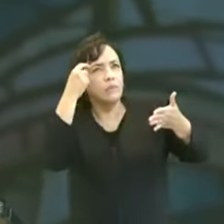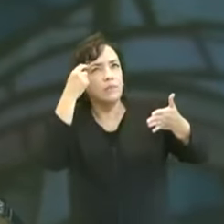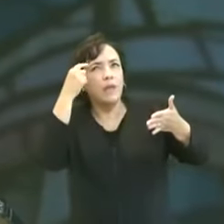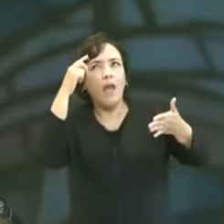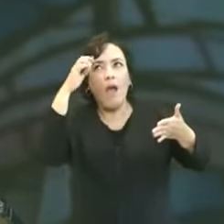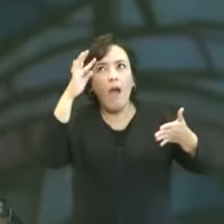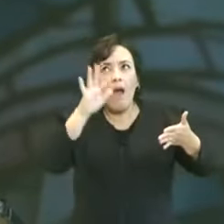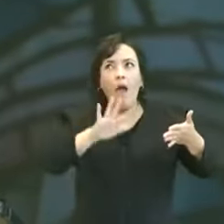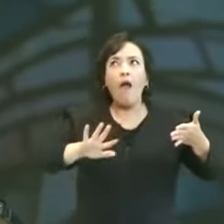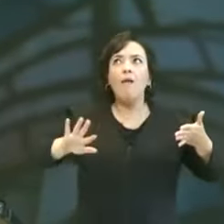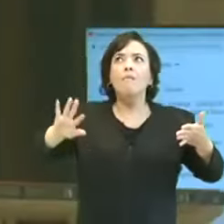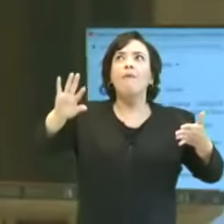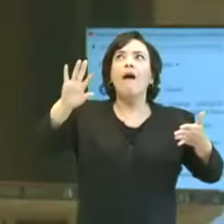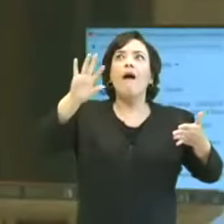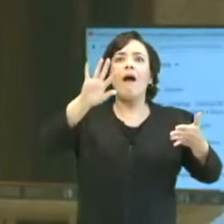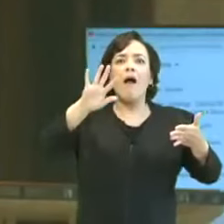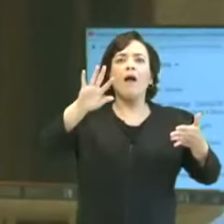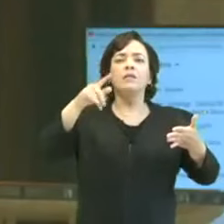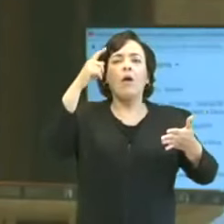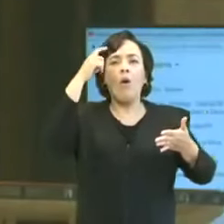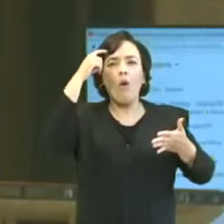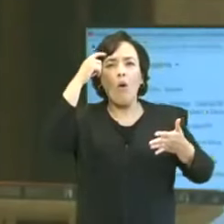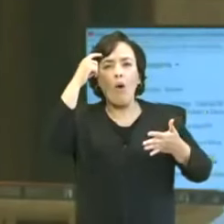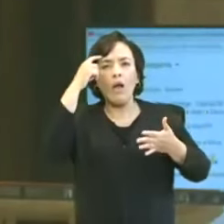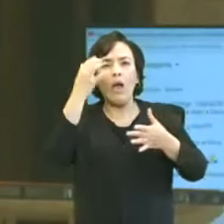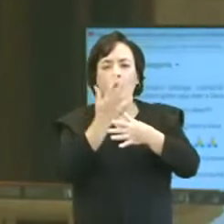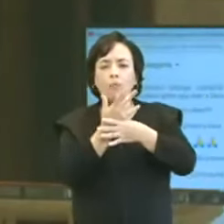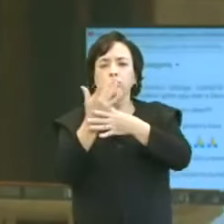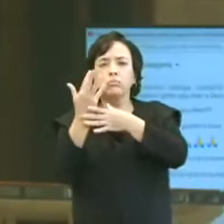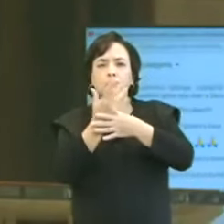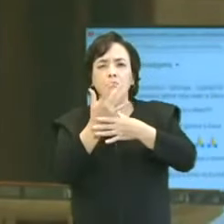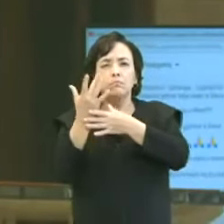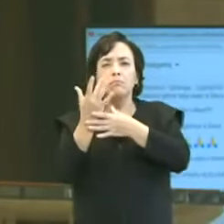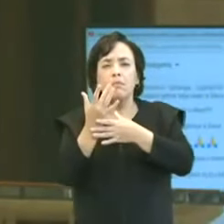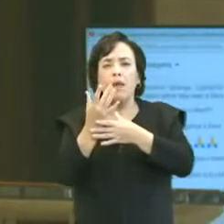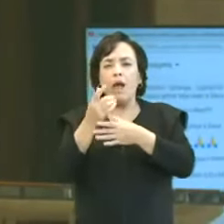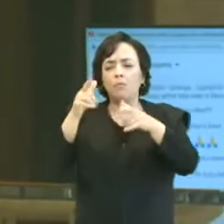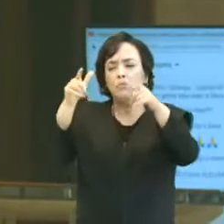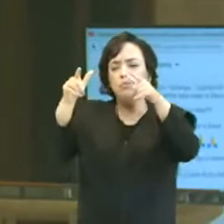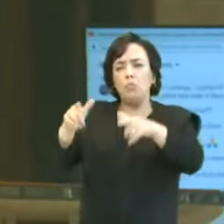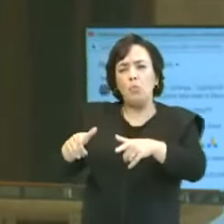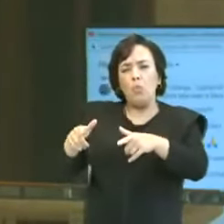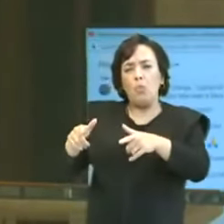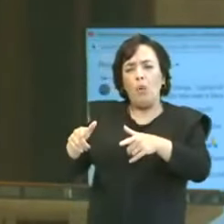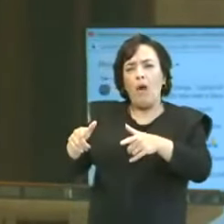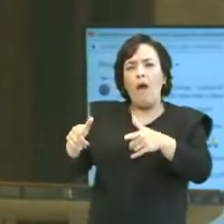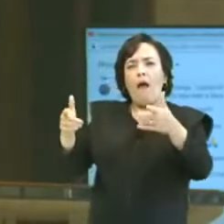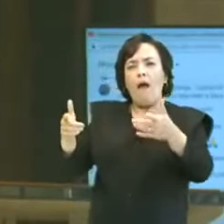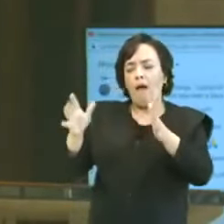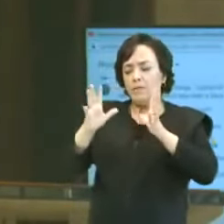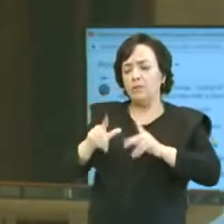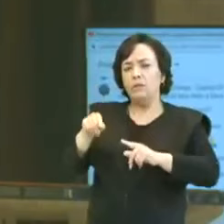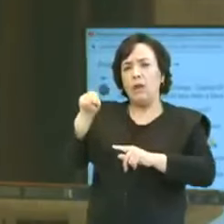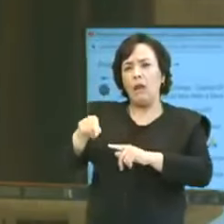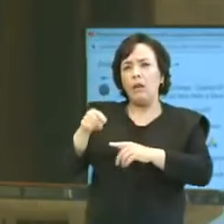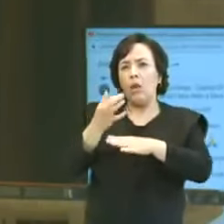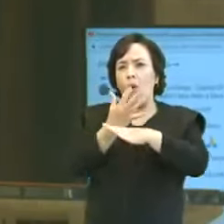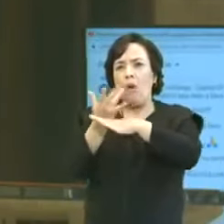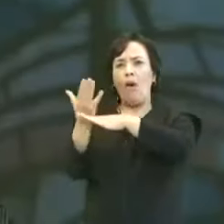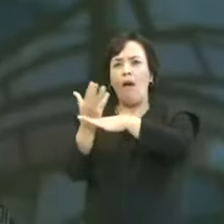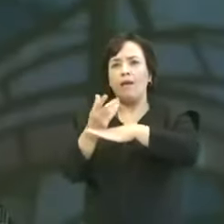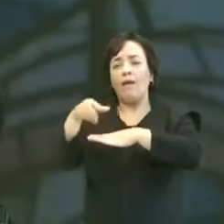da menorá, que era o candelabro que ficava no santo lugar. E esse candelabro tinha que